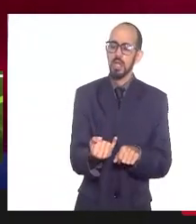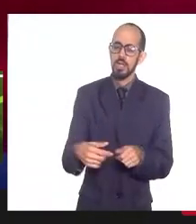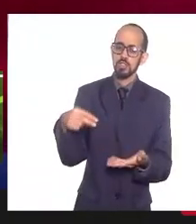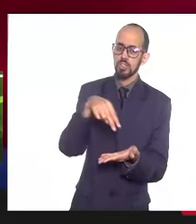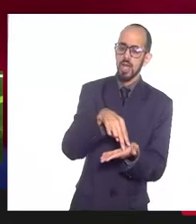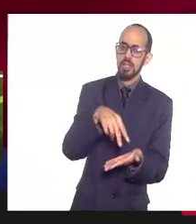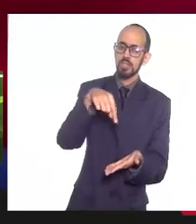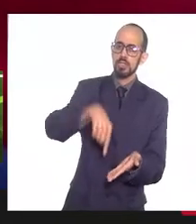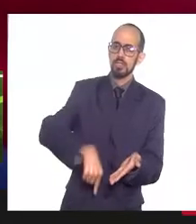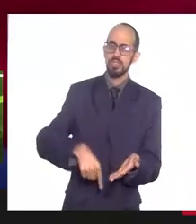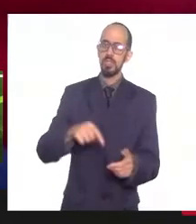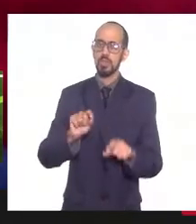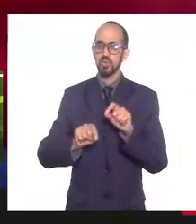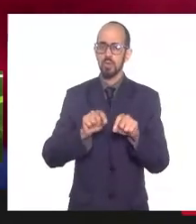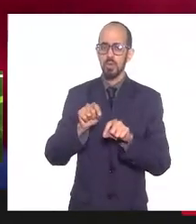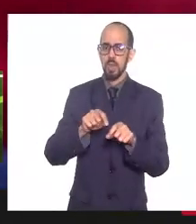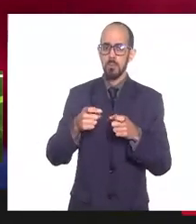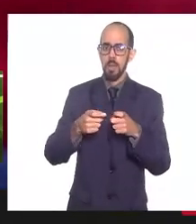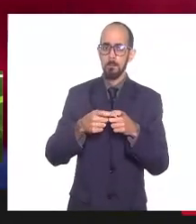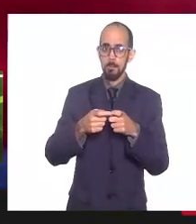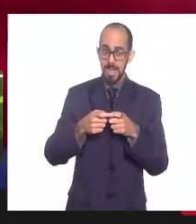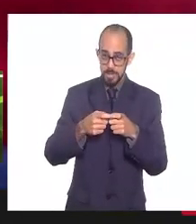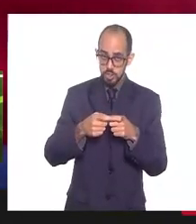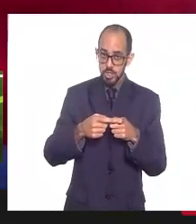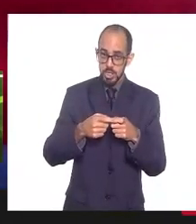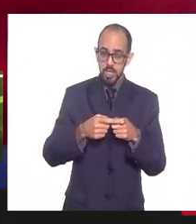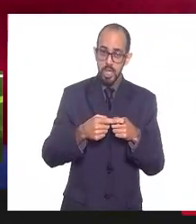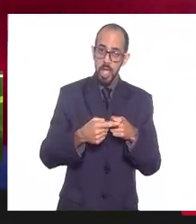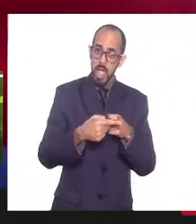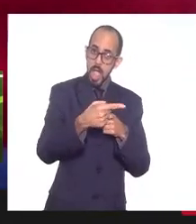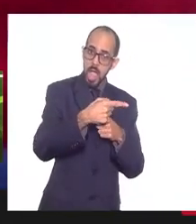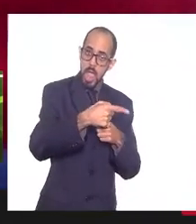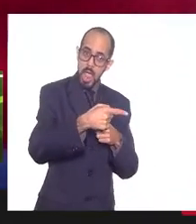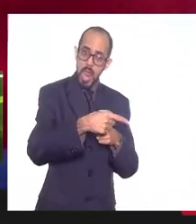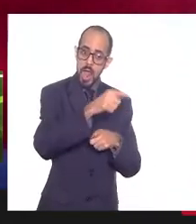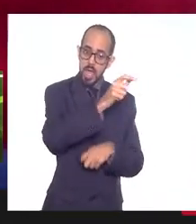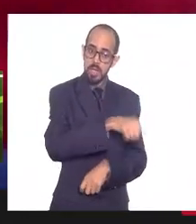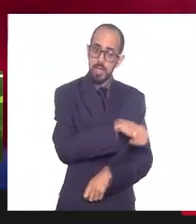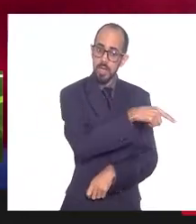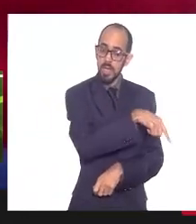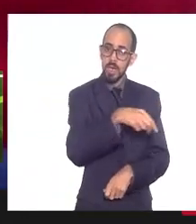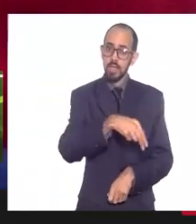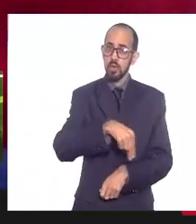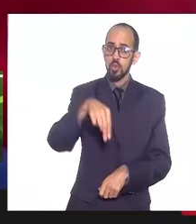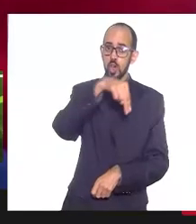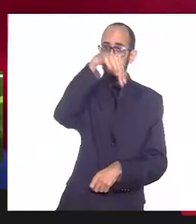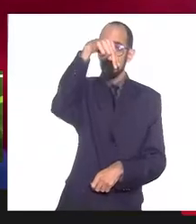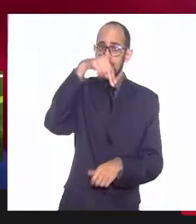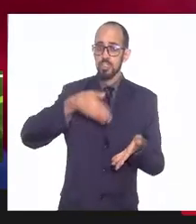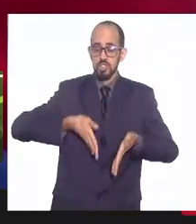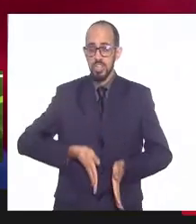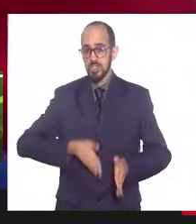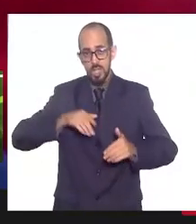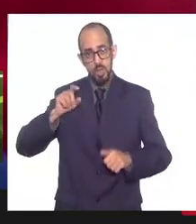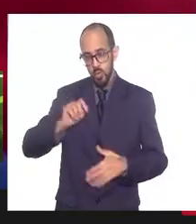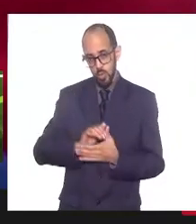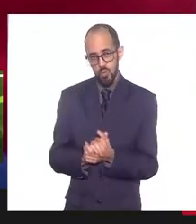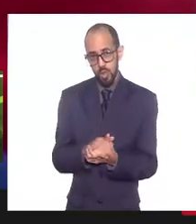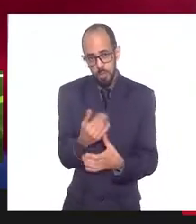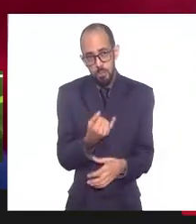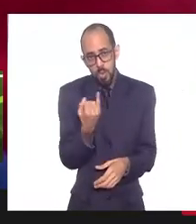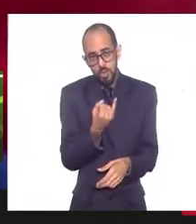aqui uma médica que era de um estado do Nordeste, e foi muito importante ouvir,